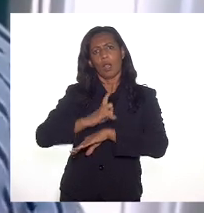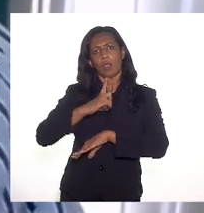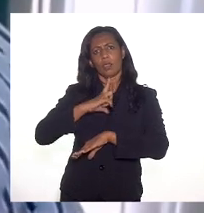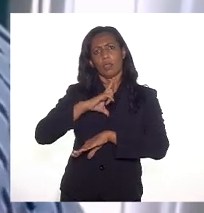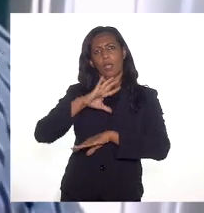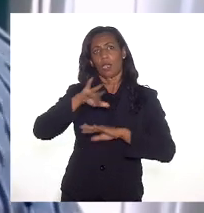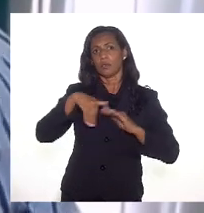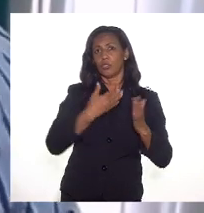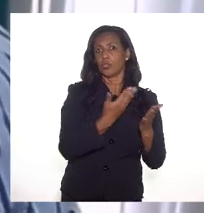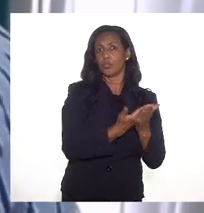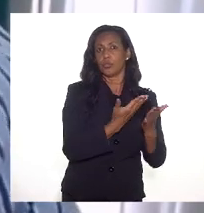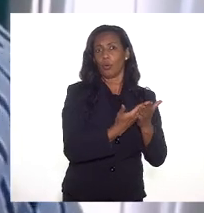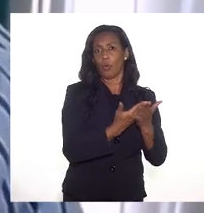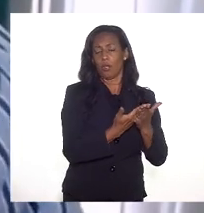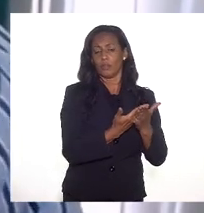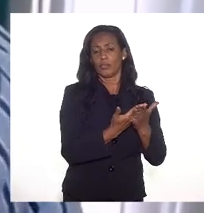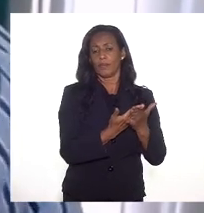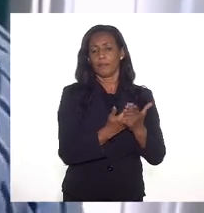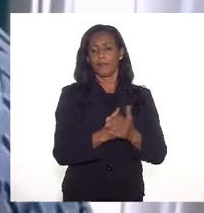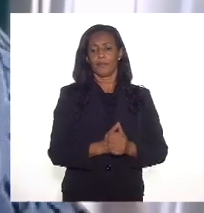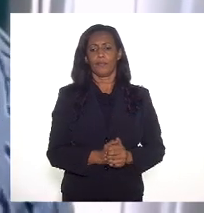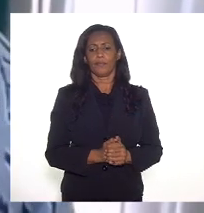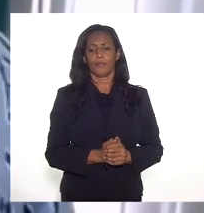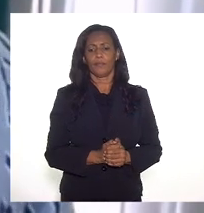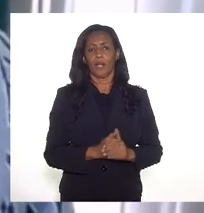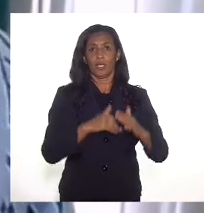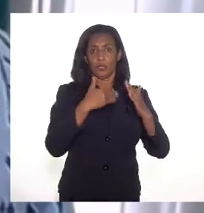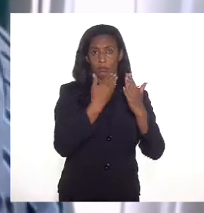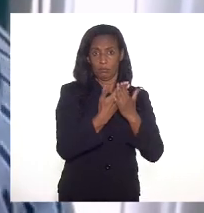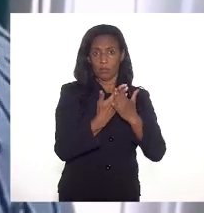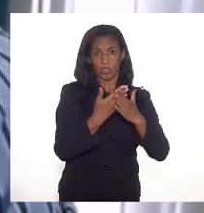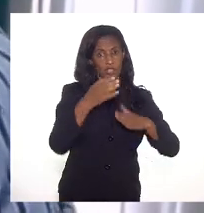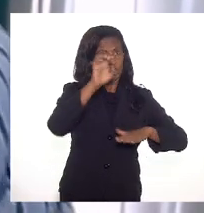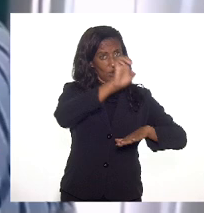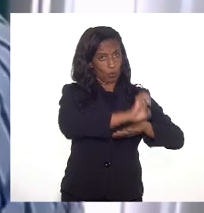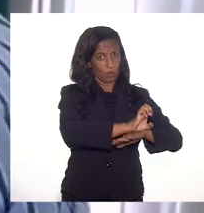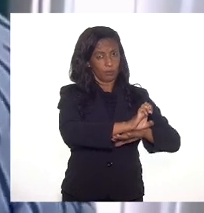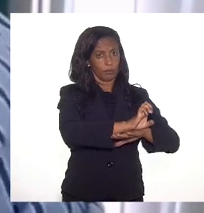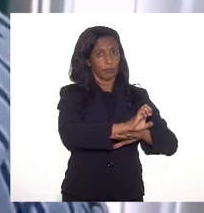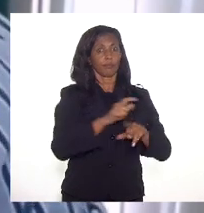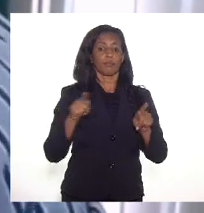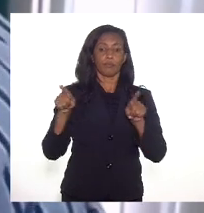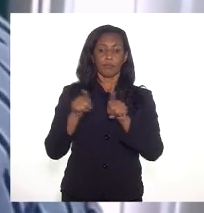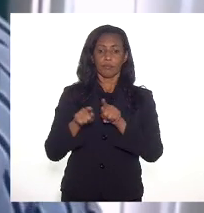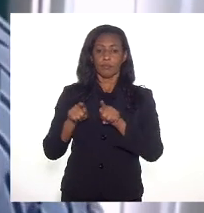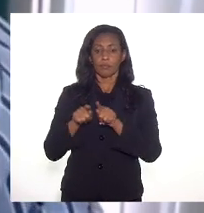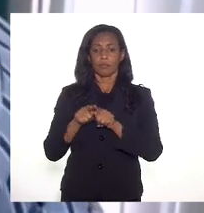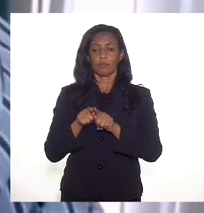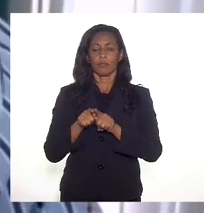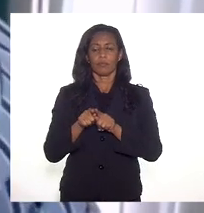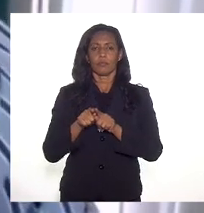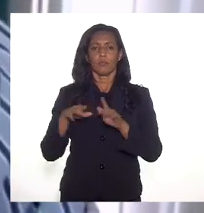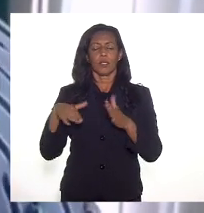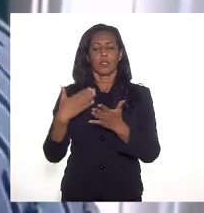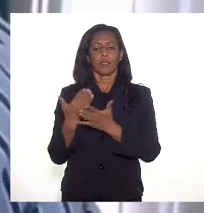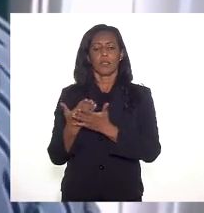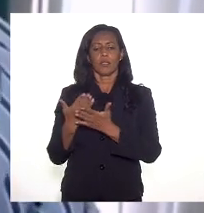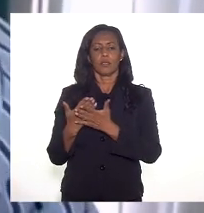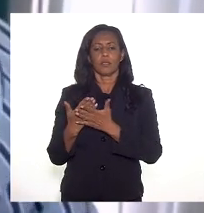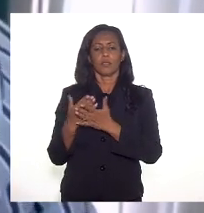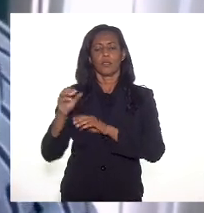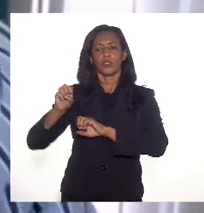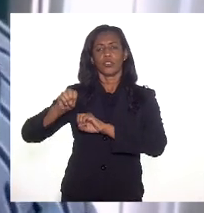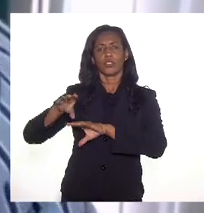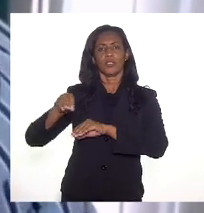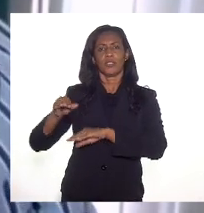pelas escolas que são escolas estaduais, não é? E também pelas escolas de